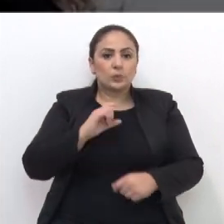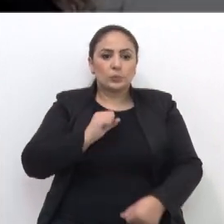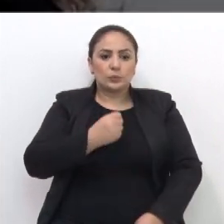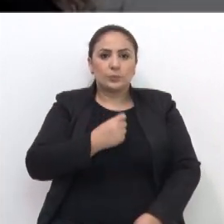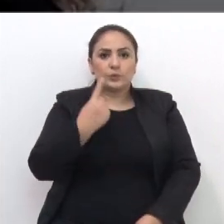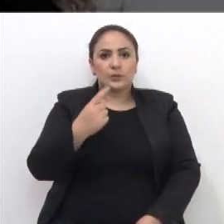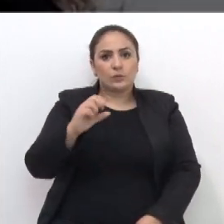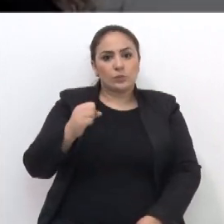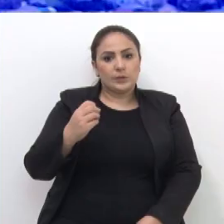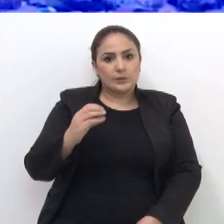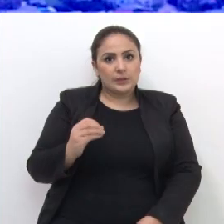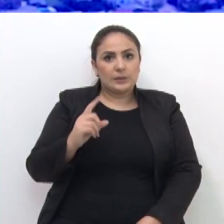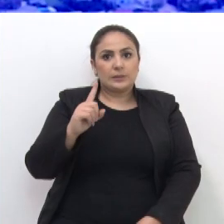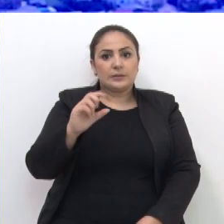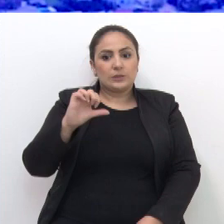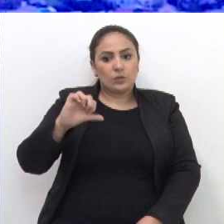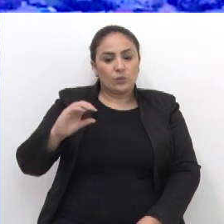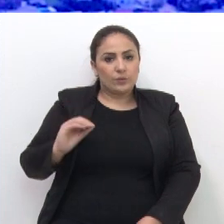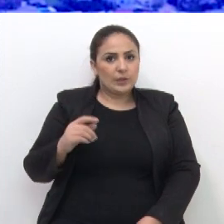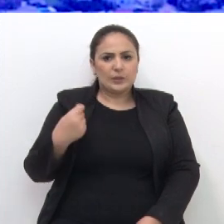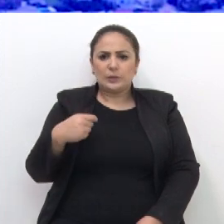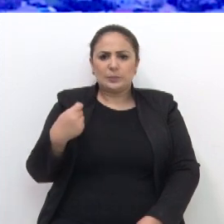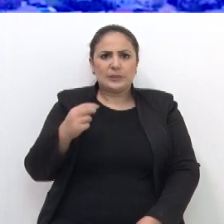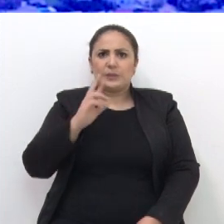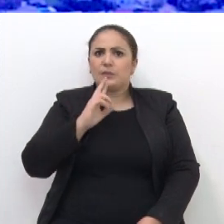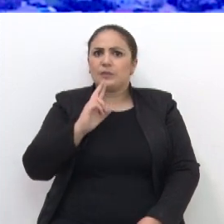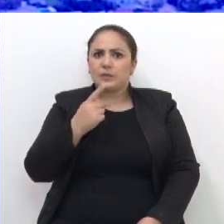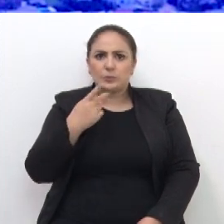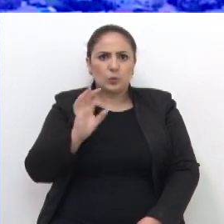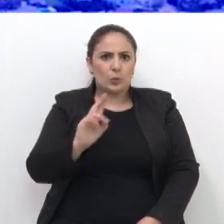você não precisa se identificar.